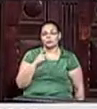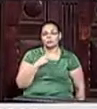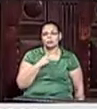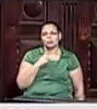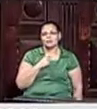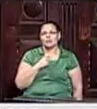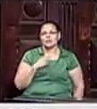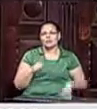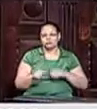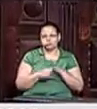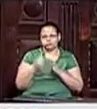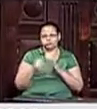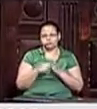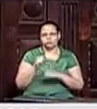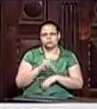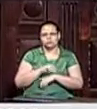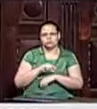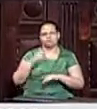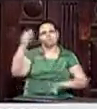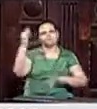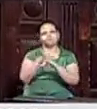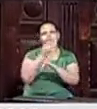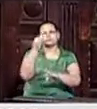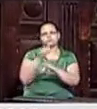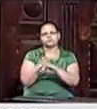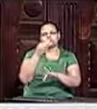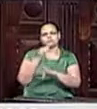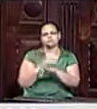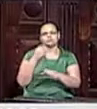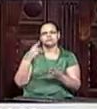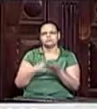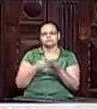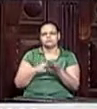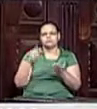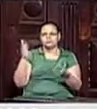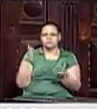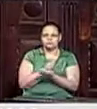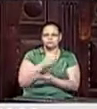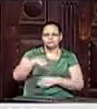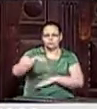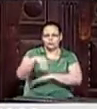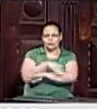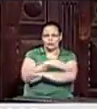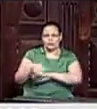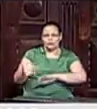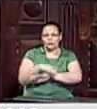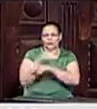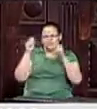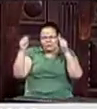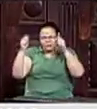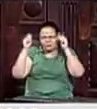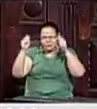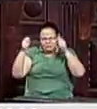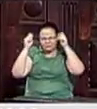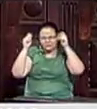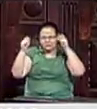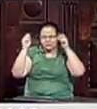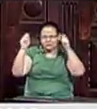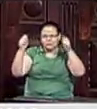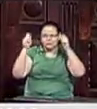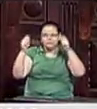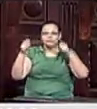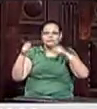a primeira hora resistiu ao golpe, que foi à rua, que se manifestou,